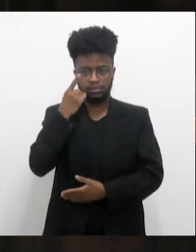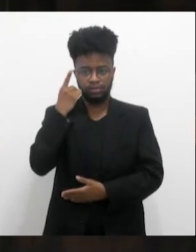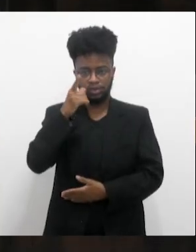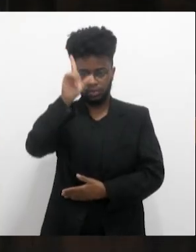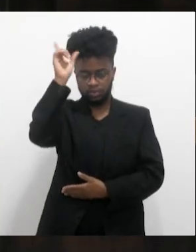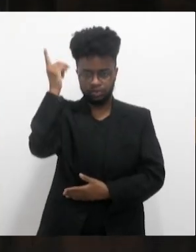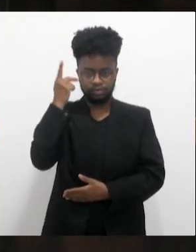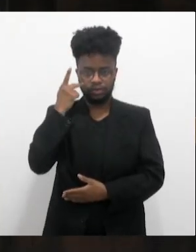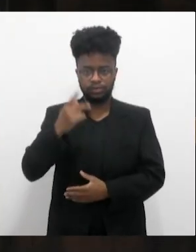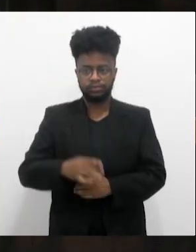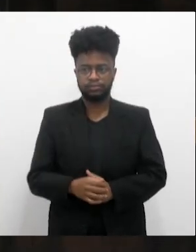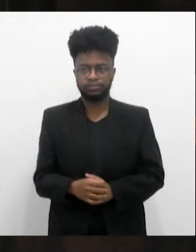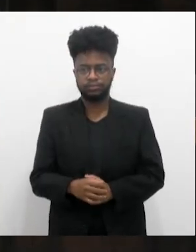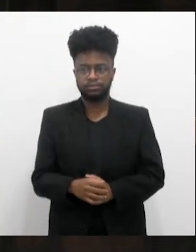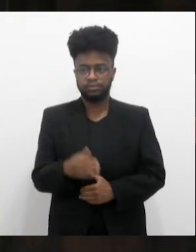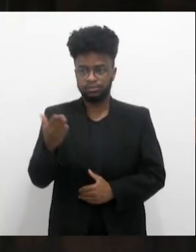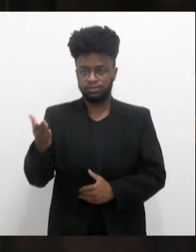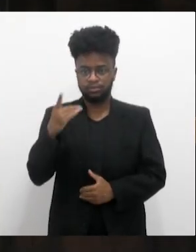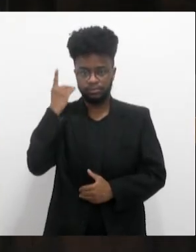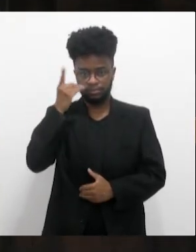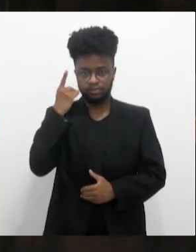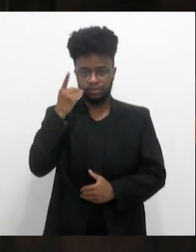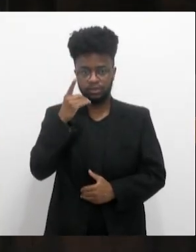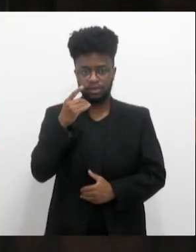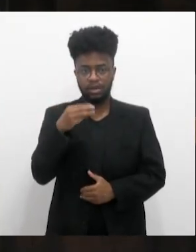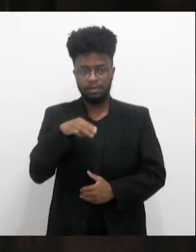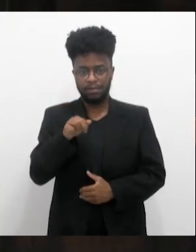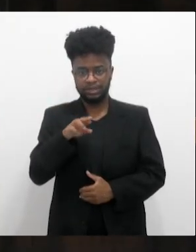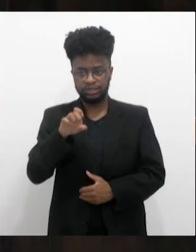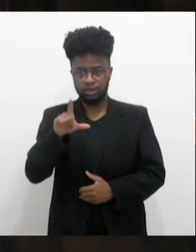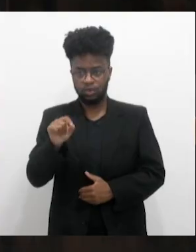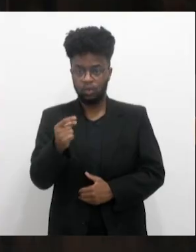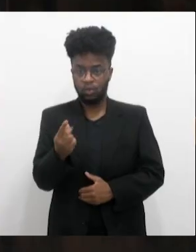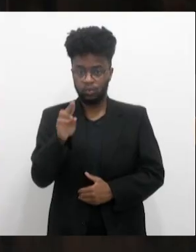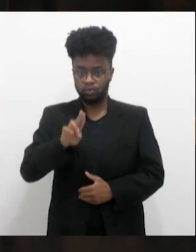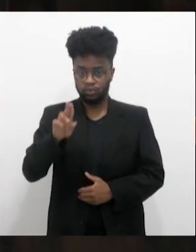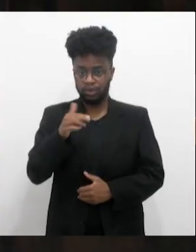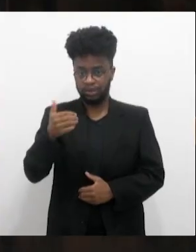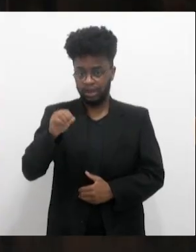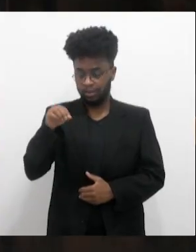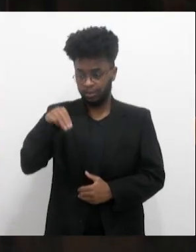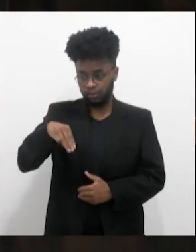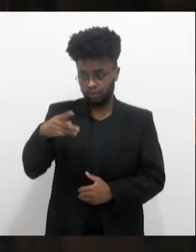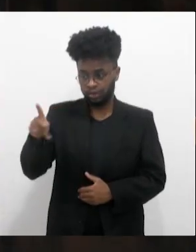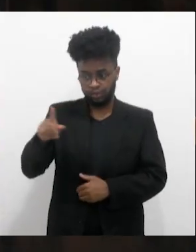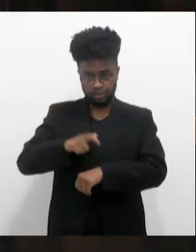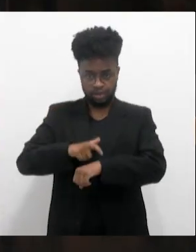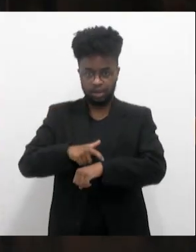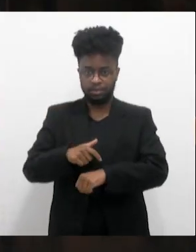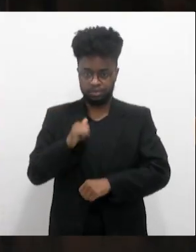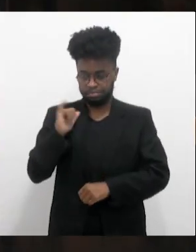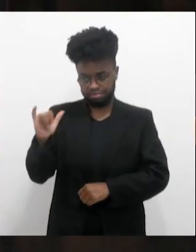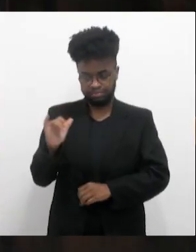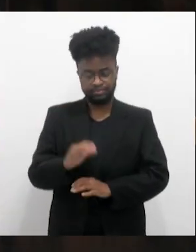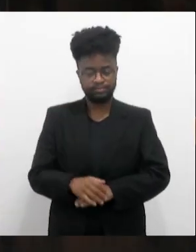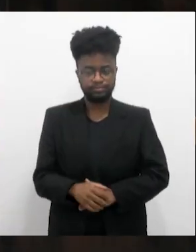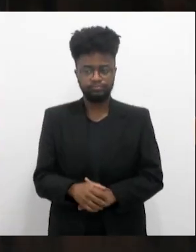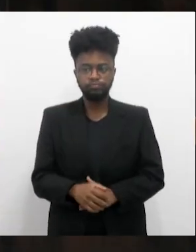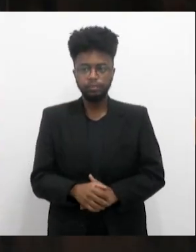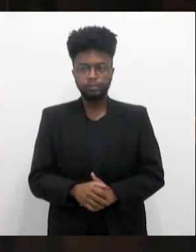Luiz Paulo. Deputado Luiz Paulo, Marcelo Dino usou 10 minutos do seu tempo. Só isso que eu falo para o senhor.